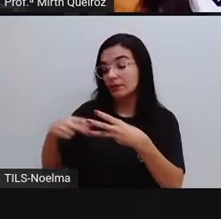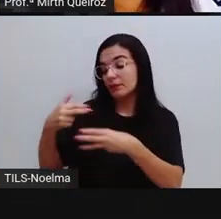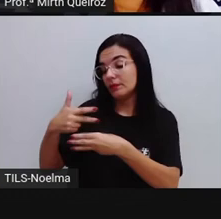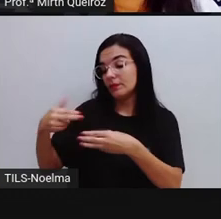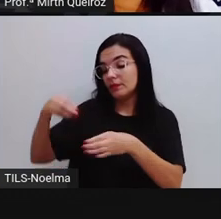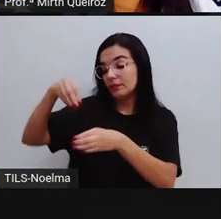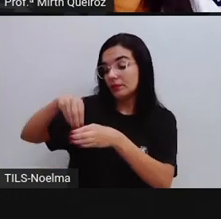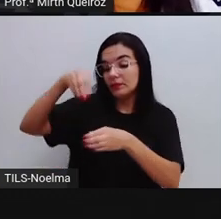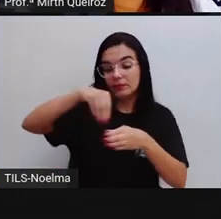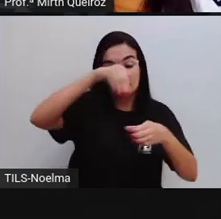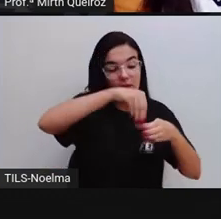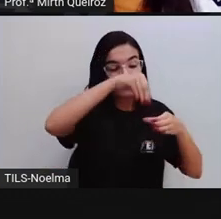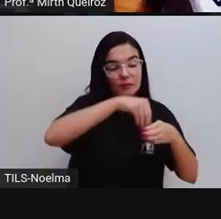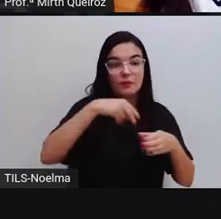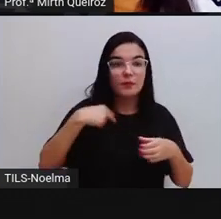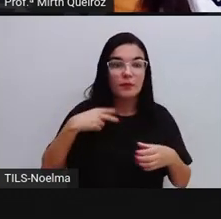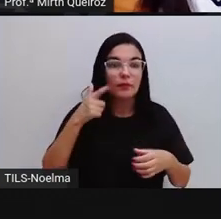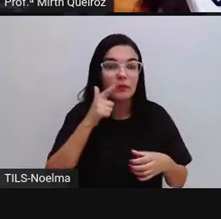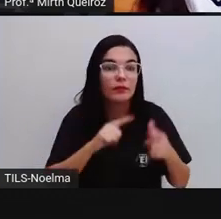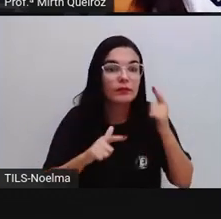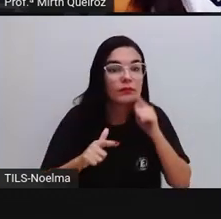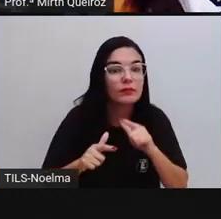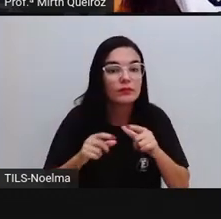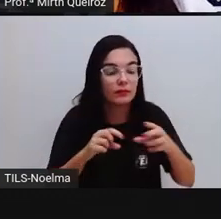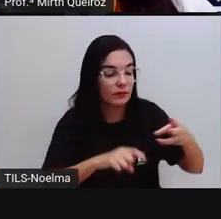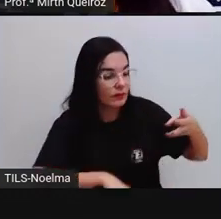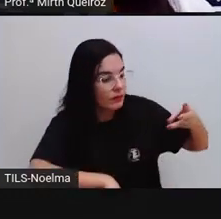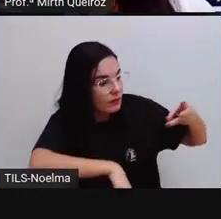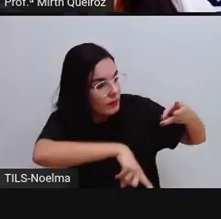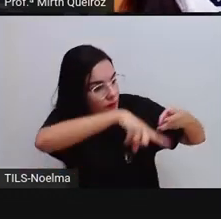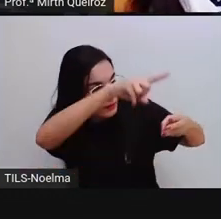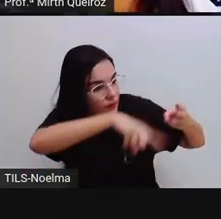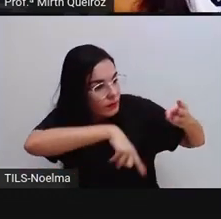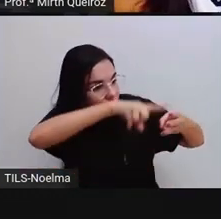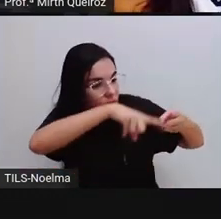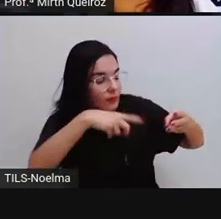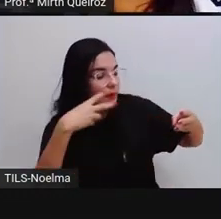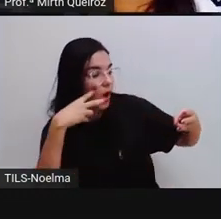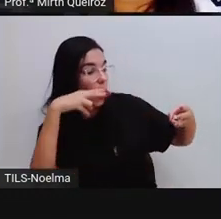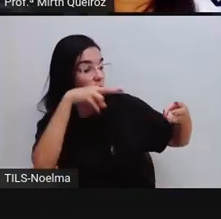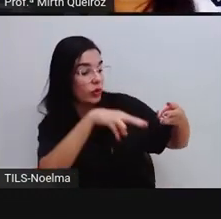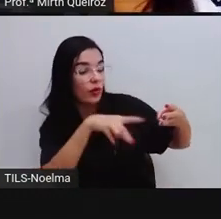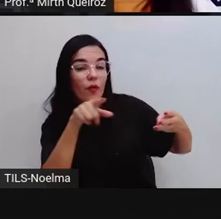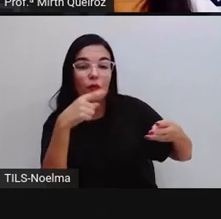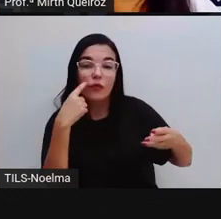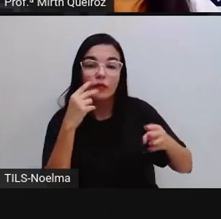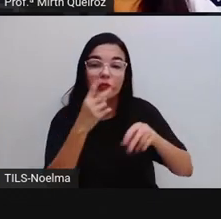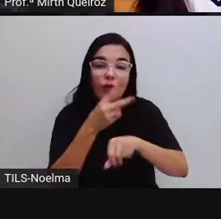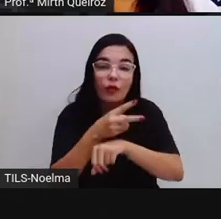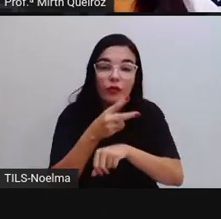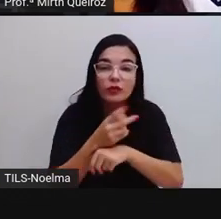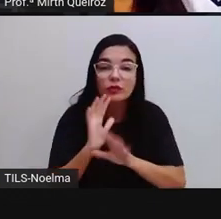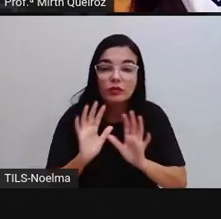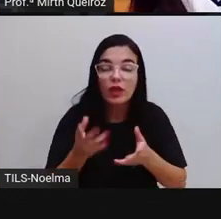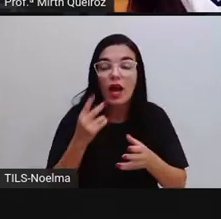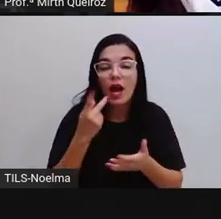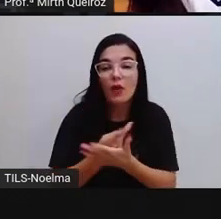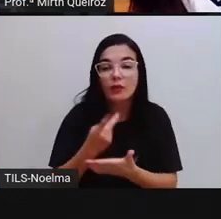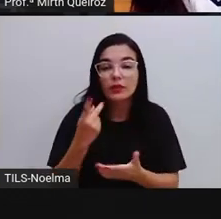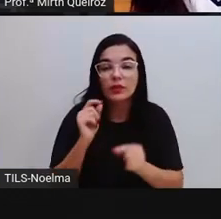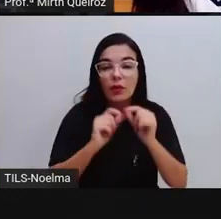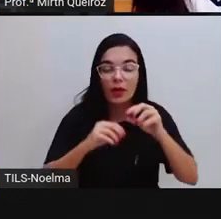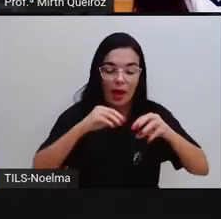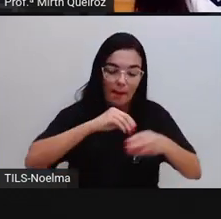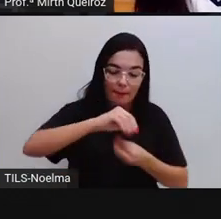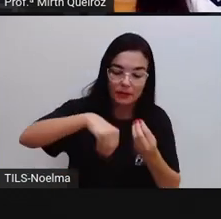E esses componentes vão formar mais de uma fase, que foi o que aconteceu quando a gente misturou